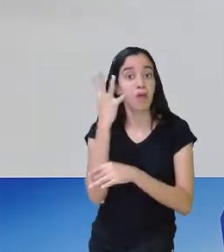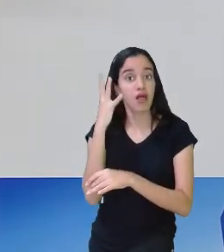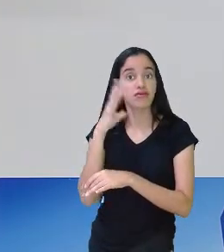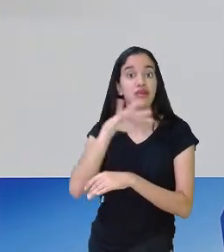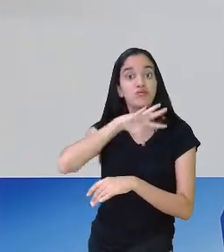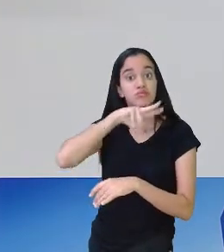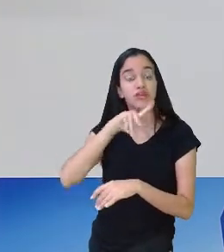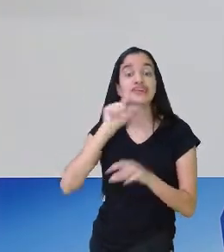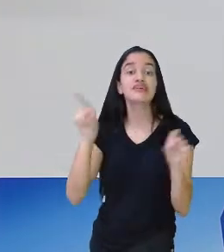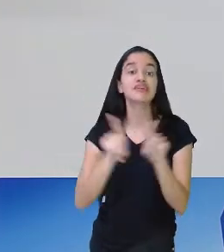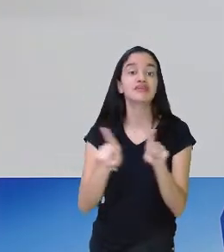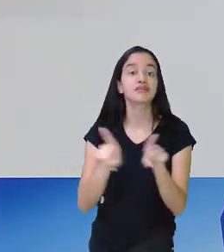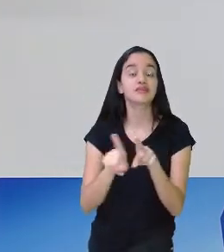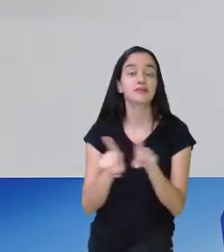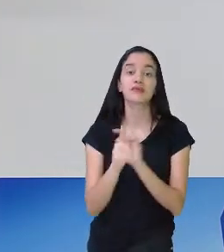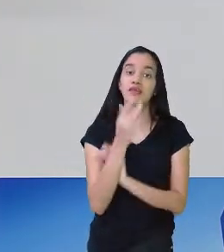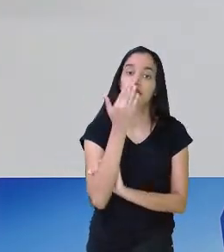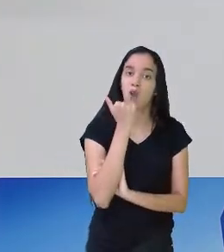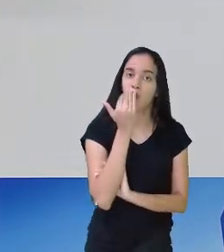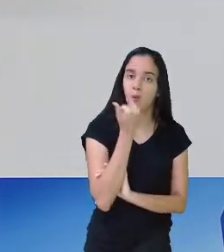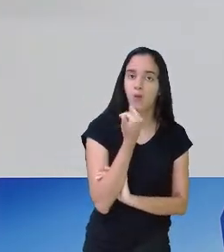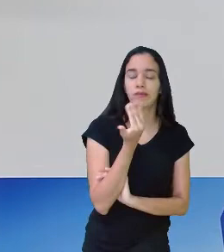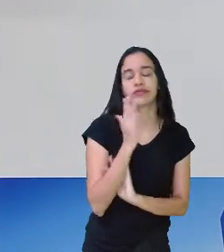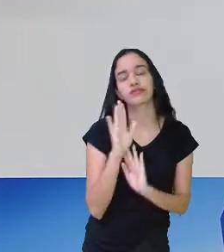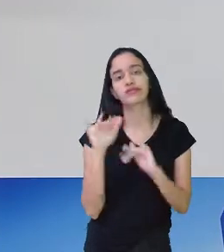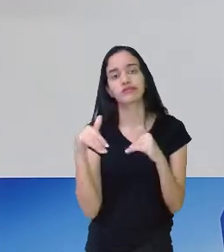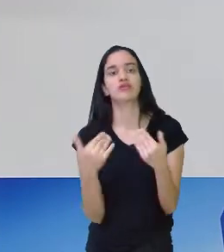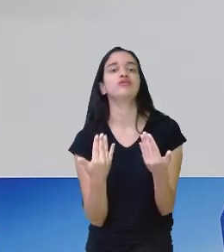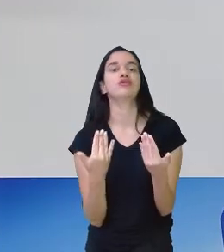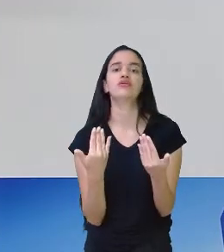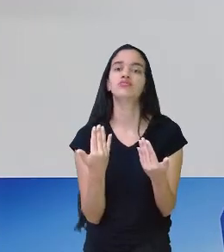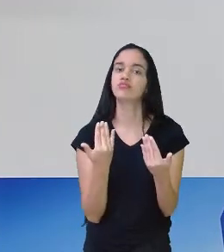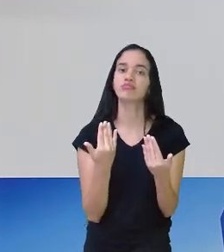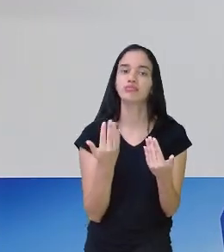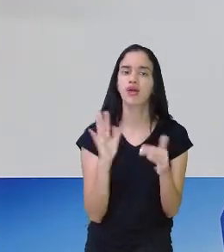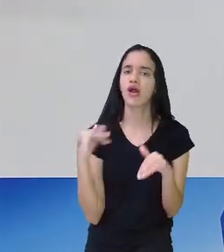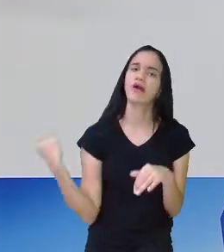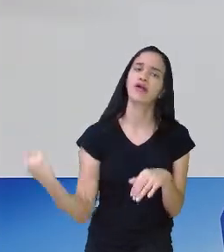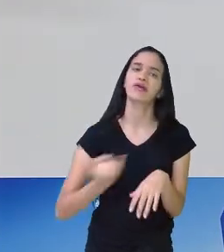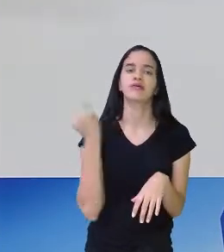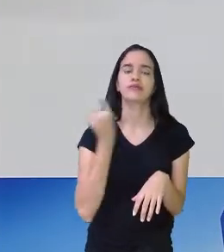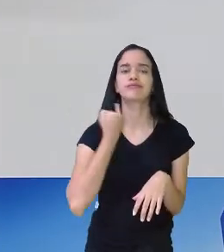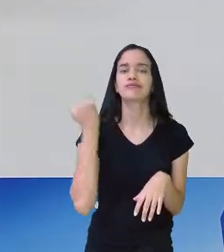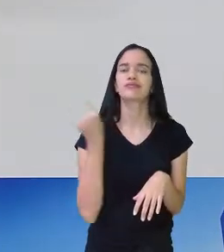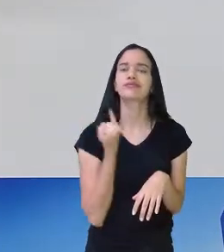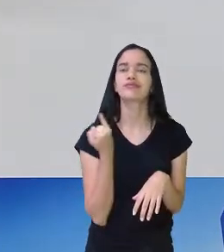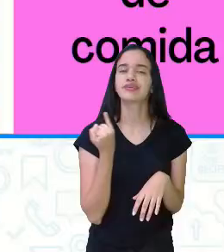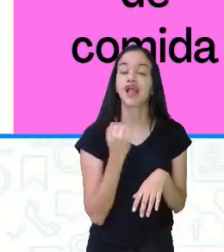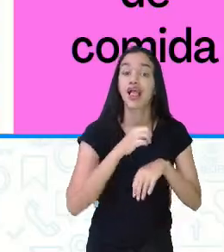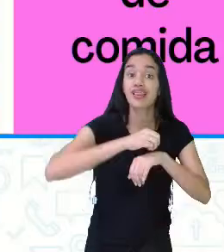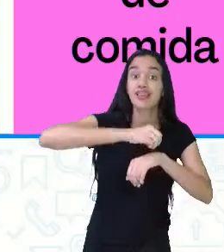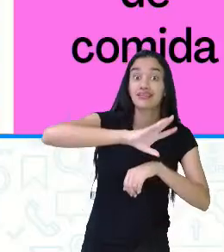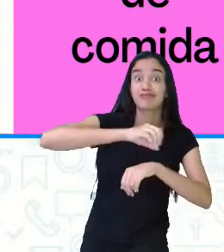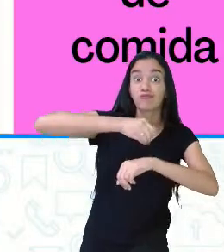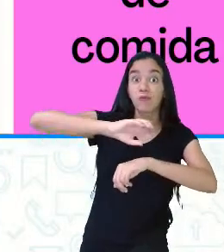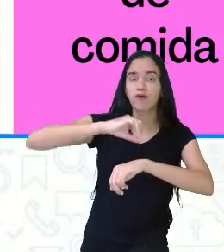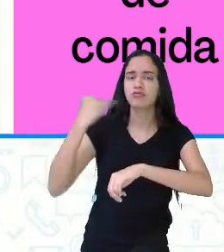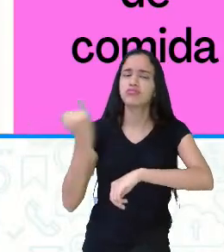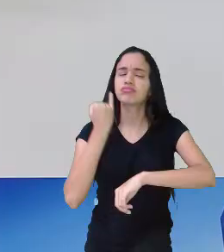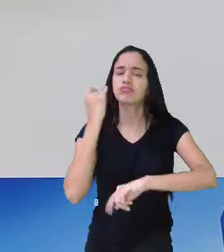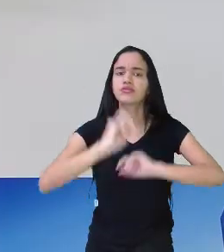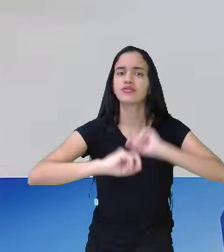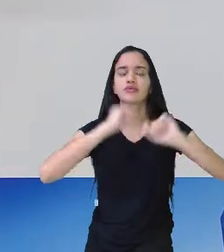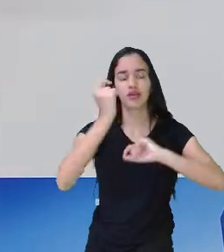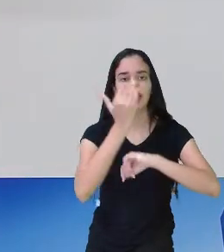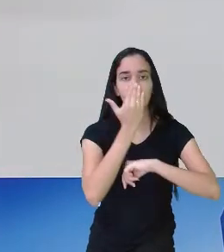restos de comida. Então, diquinha importante da professora Sinara. Quer que aquele